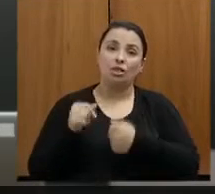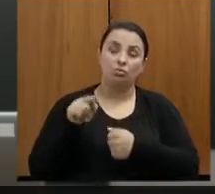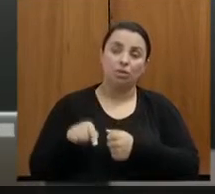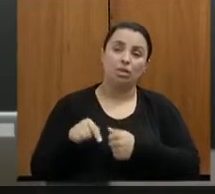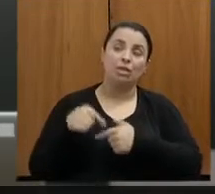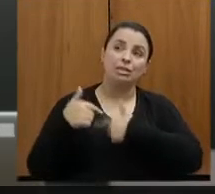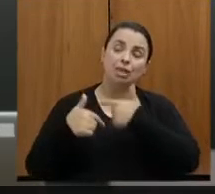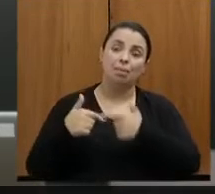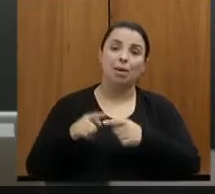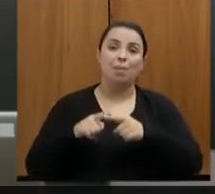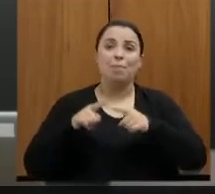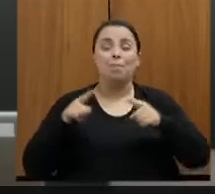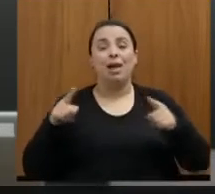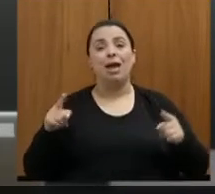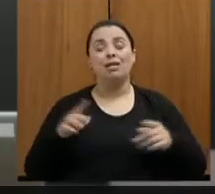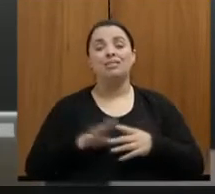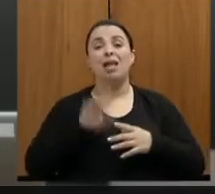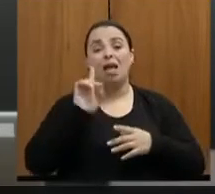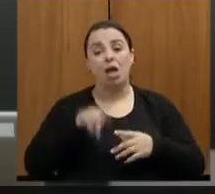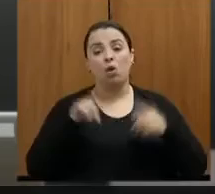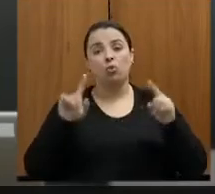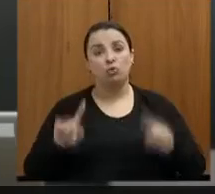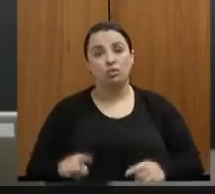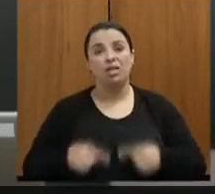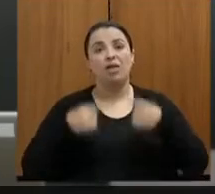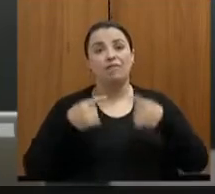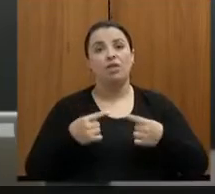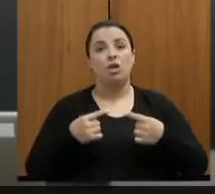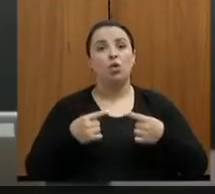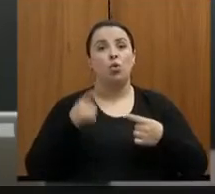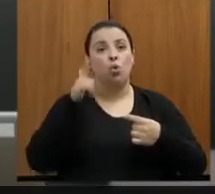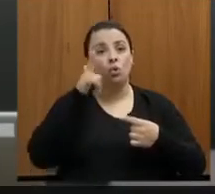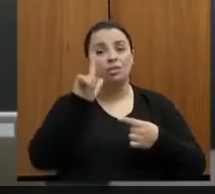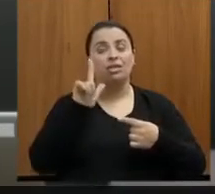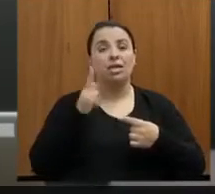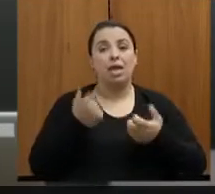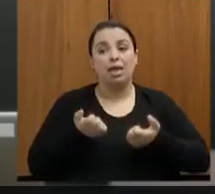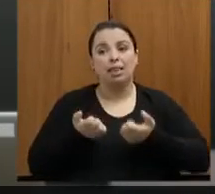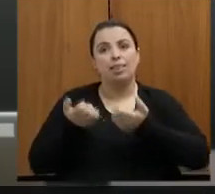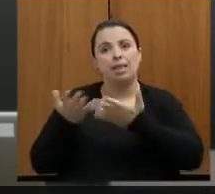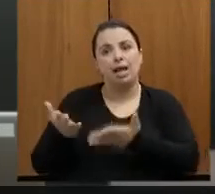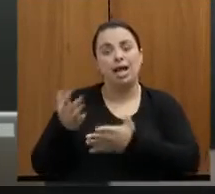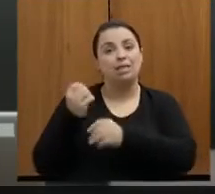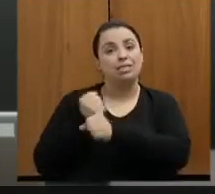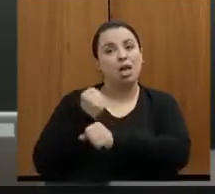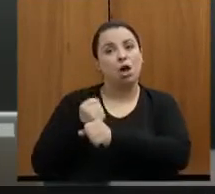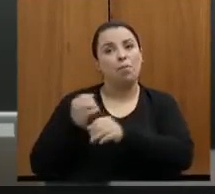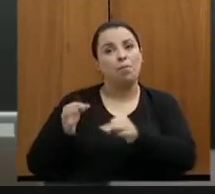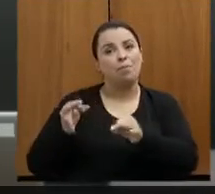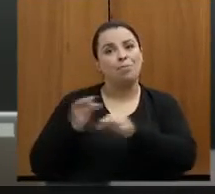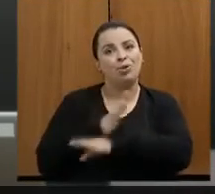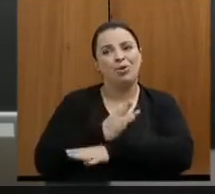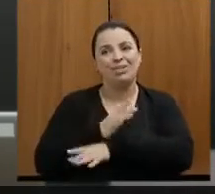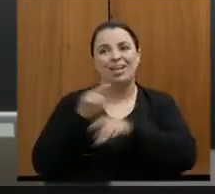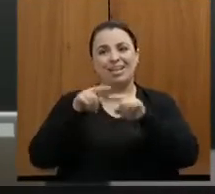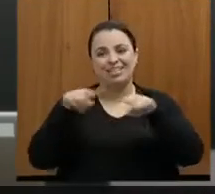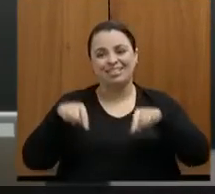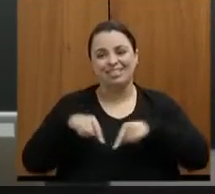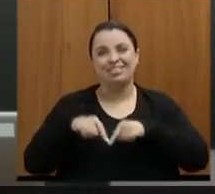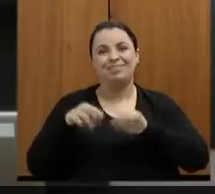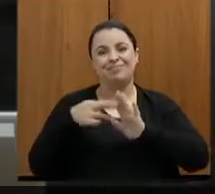é que é o desafio para solucionar essa entrega. Esse é um grande desafio,